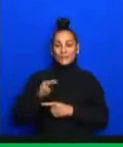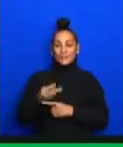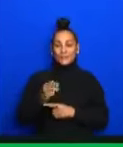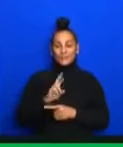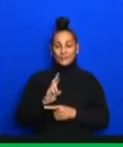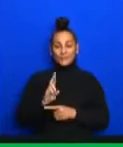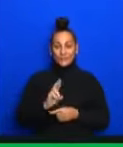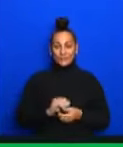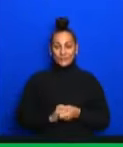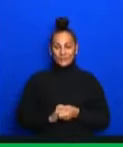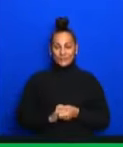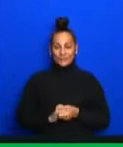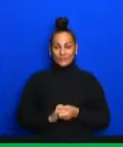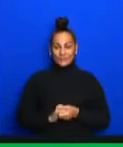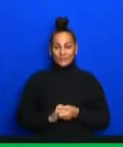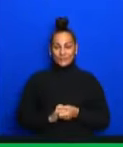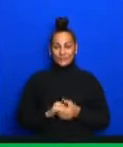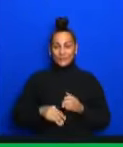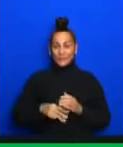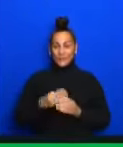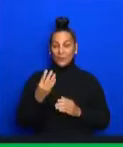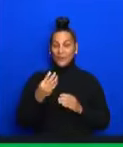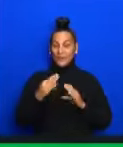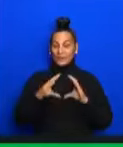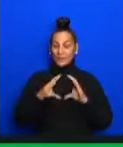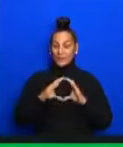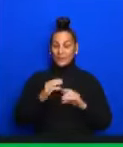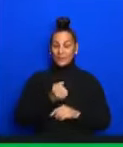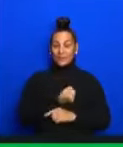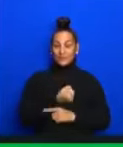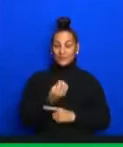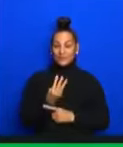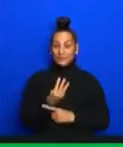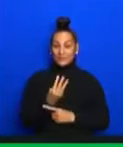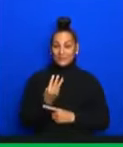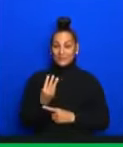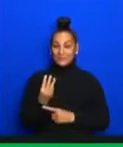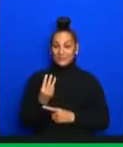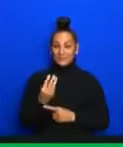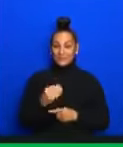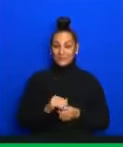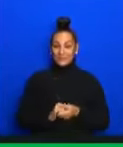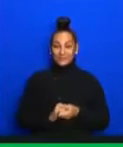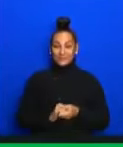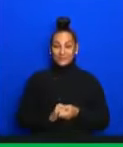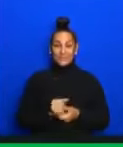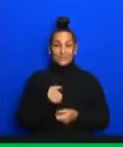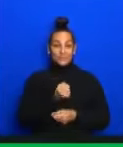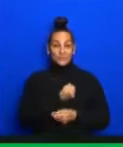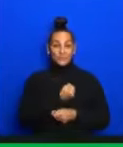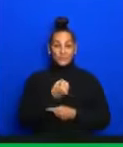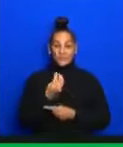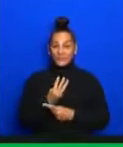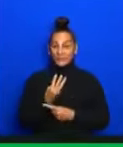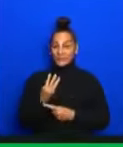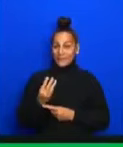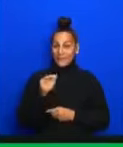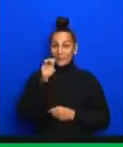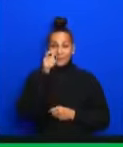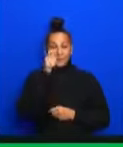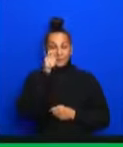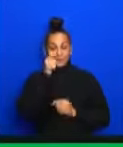de reais. Quarta bola, número 33. Número 33.